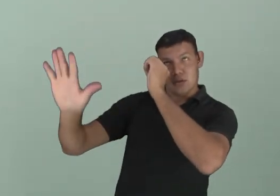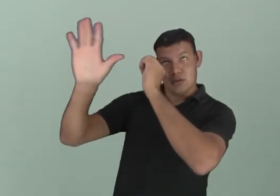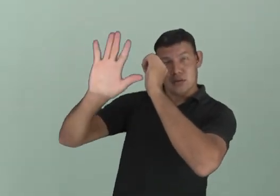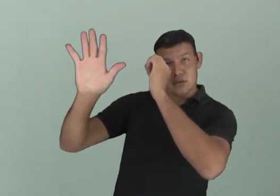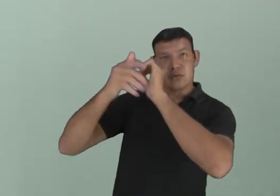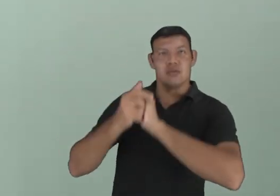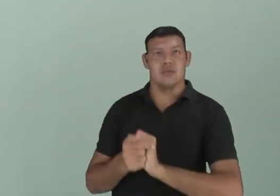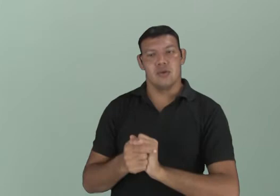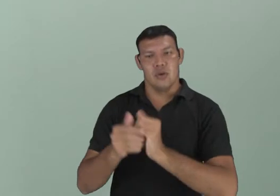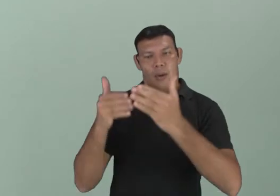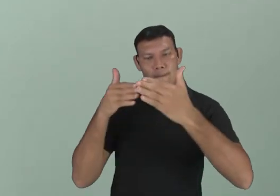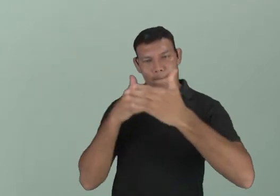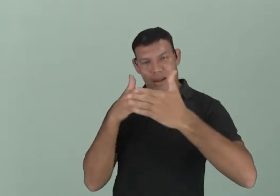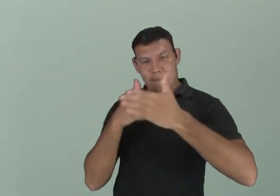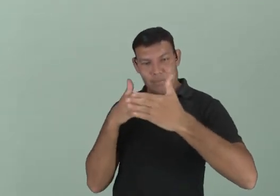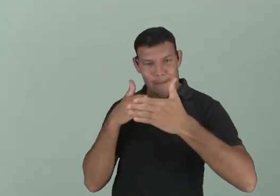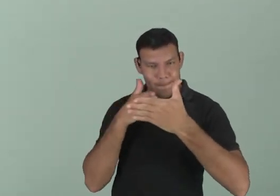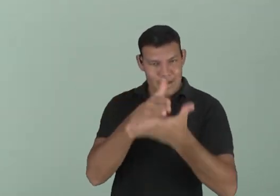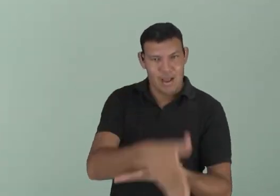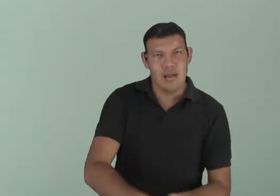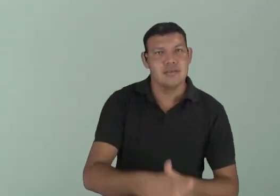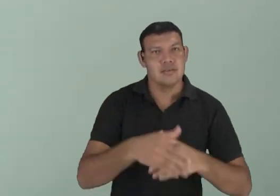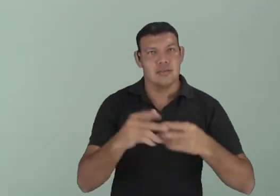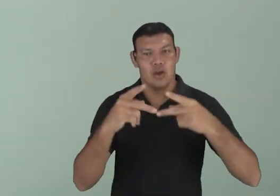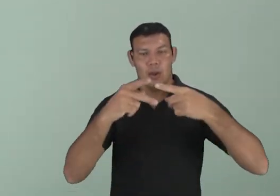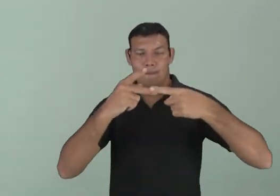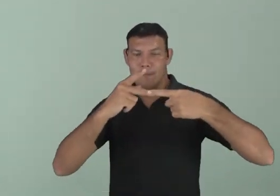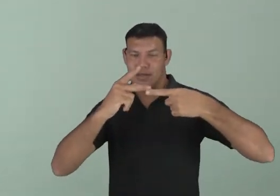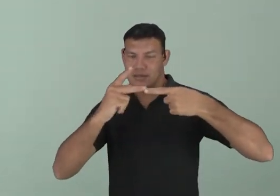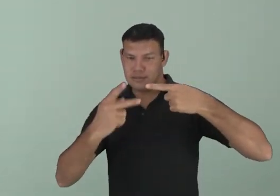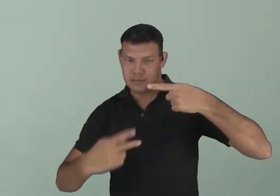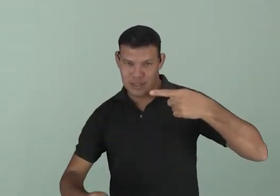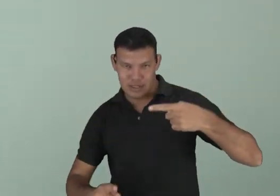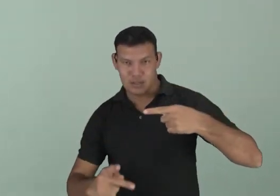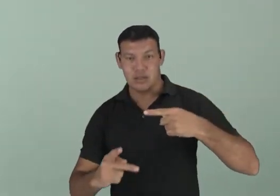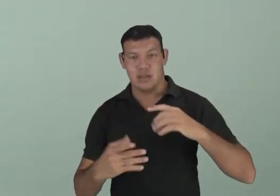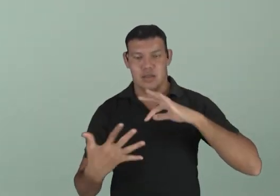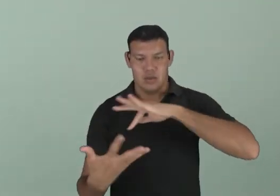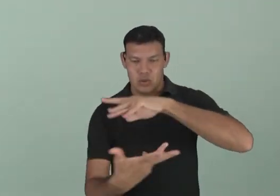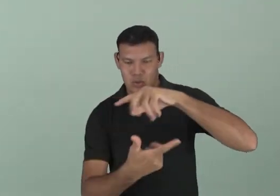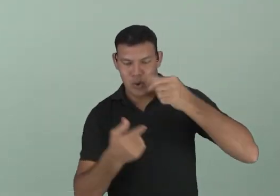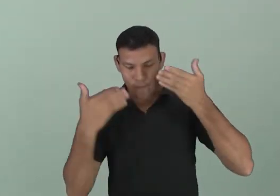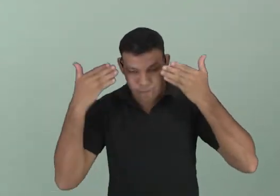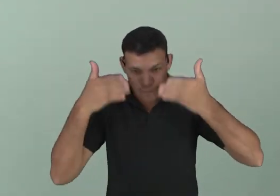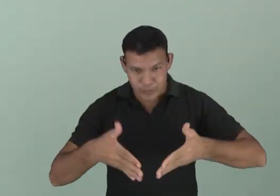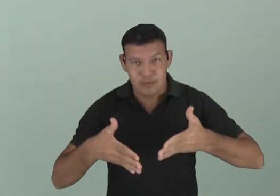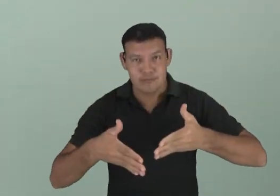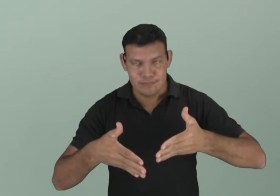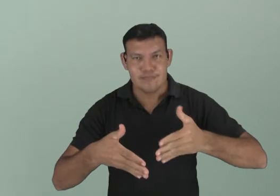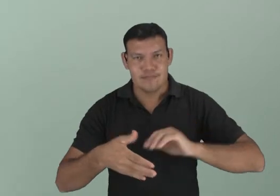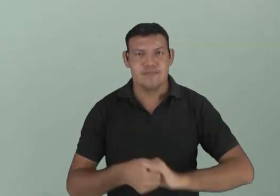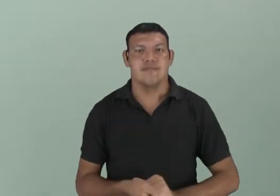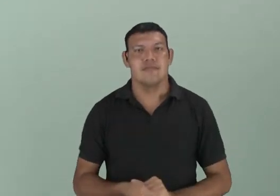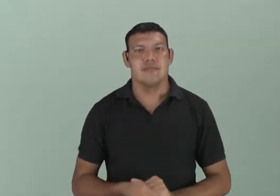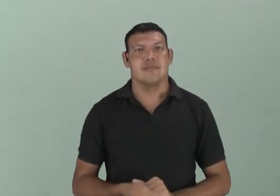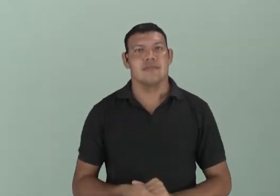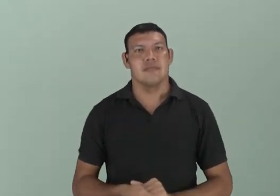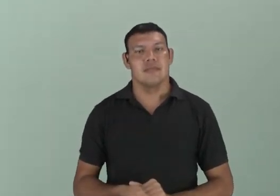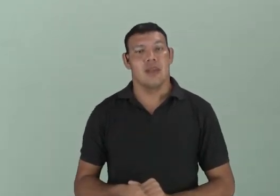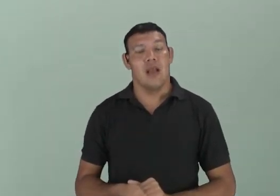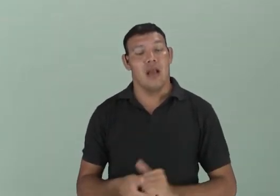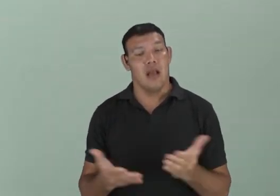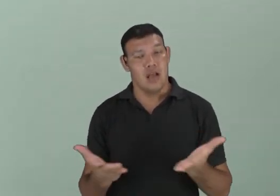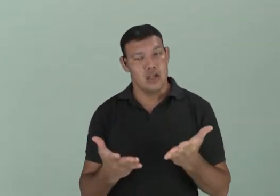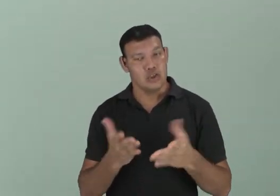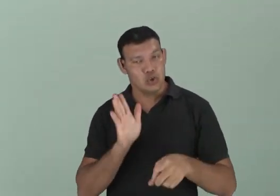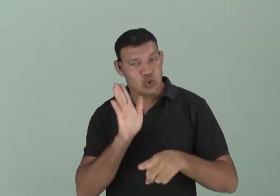que vai romper completamente o paradigma do geocentrismo. Ele vem apoiar e